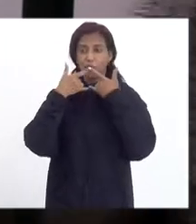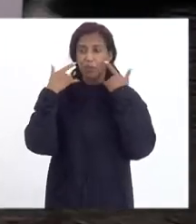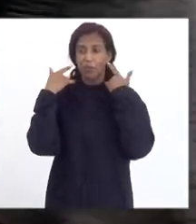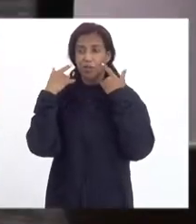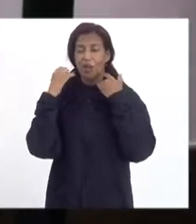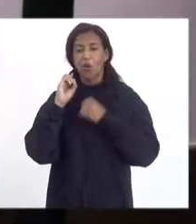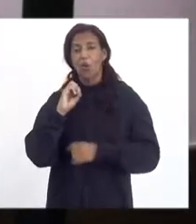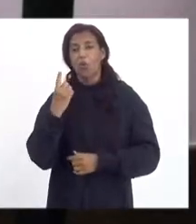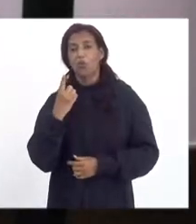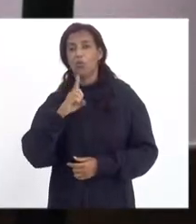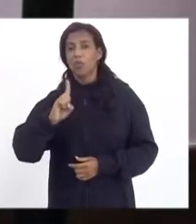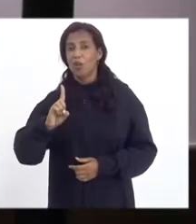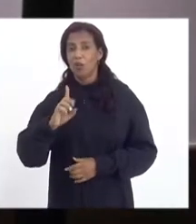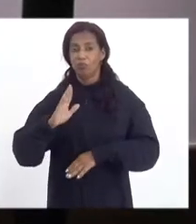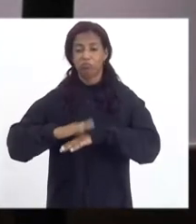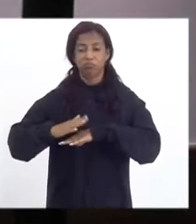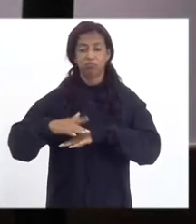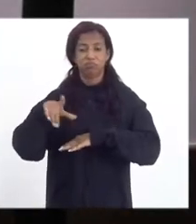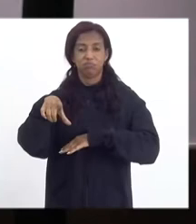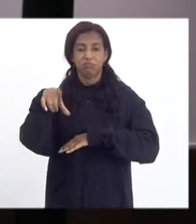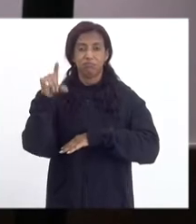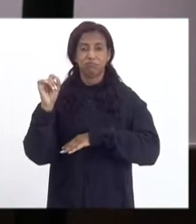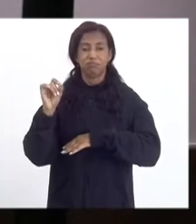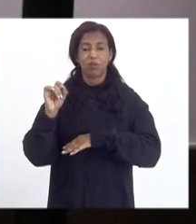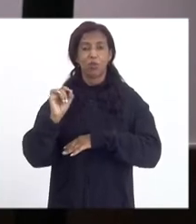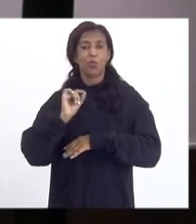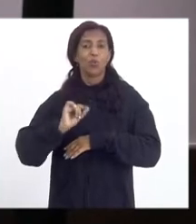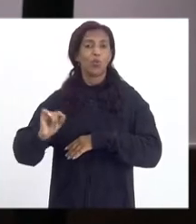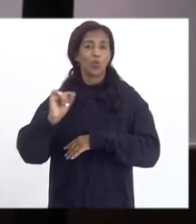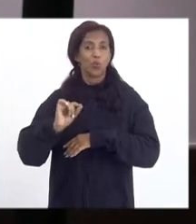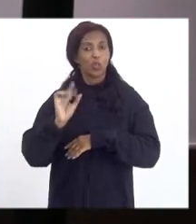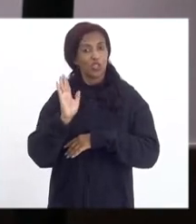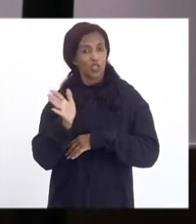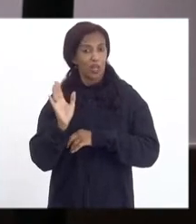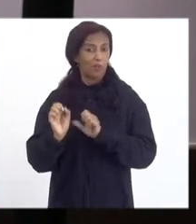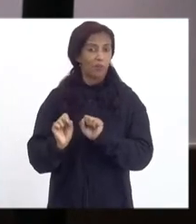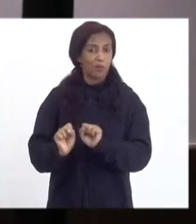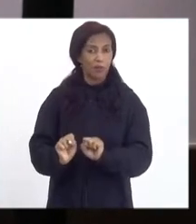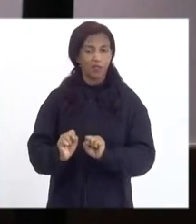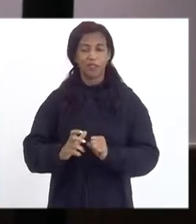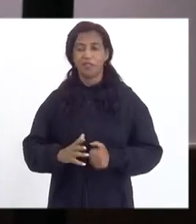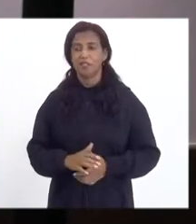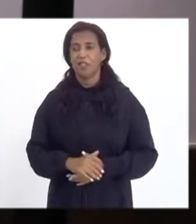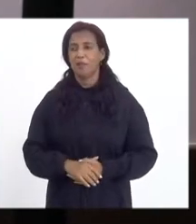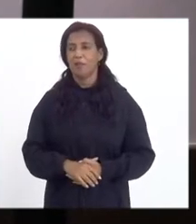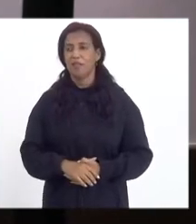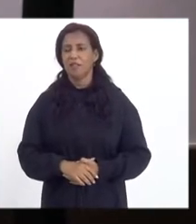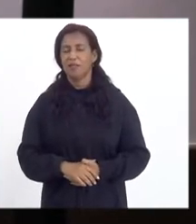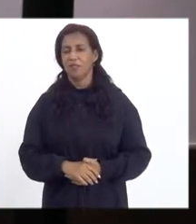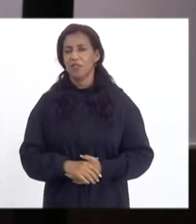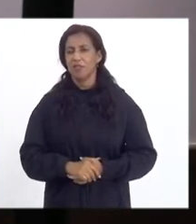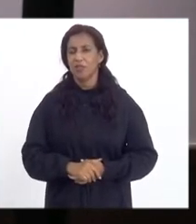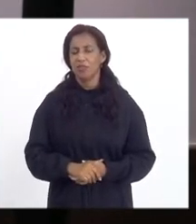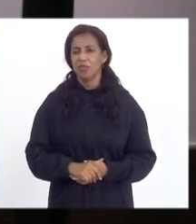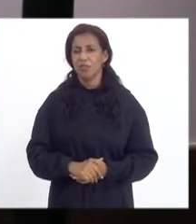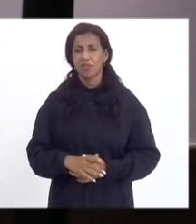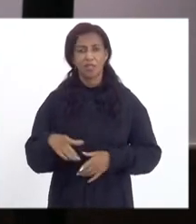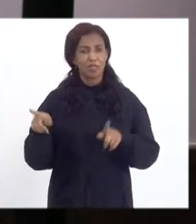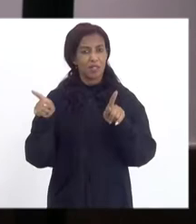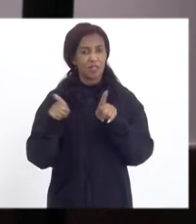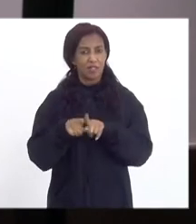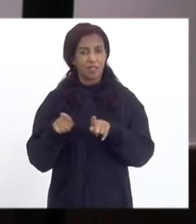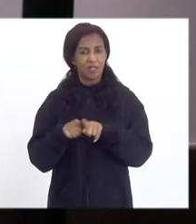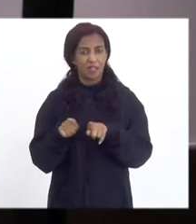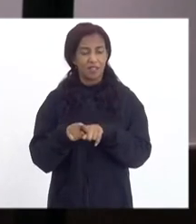não. Facultando o que ele já pode. Então, e também tem